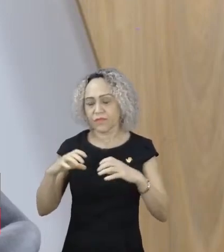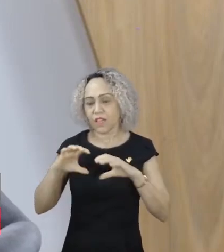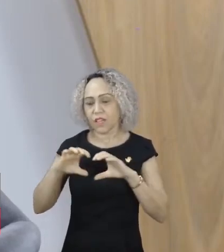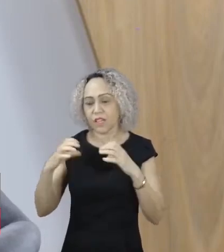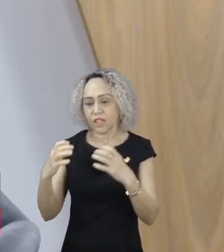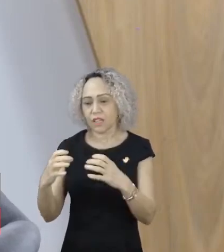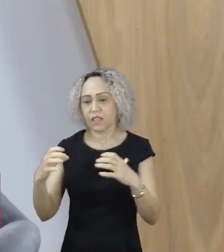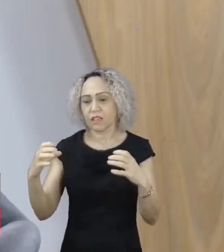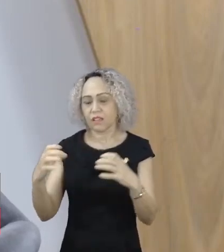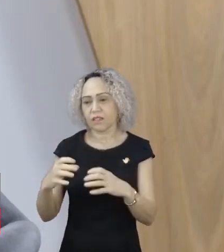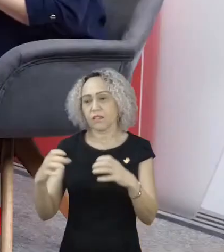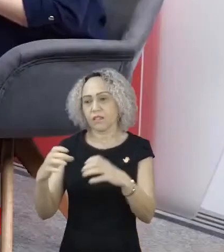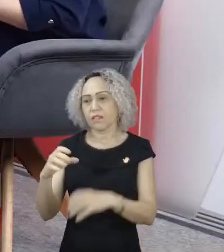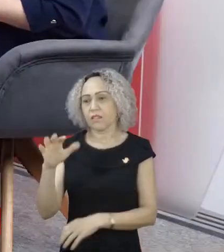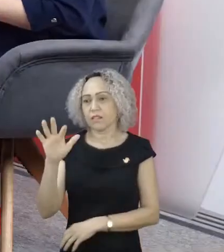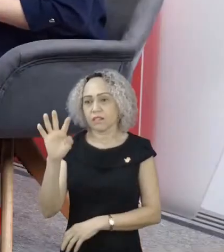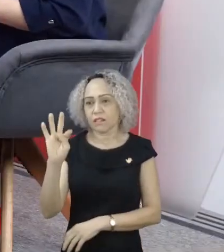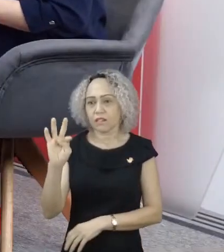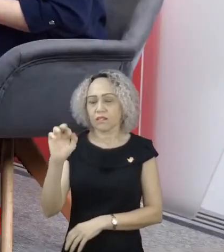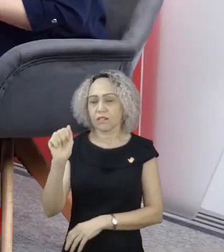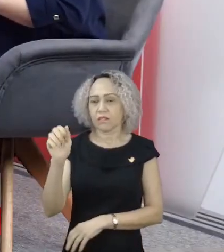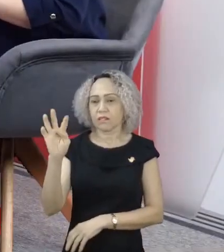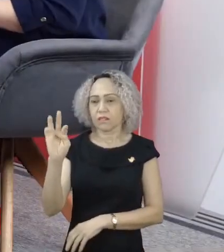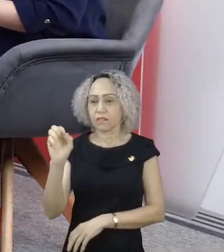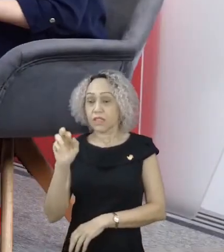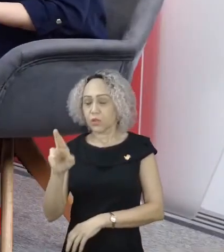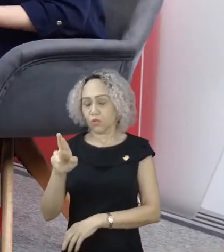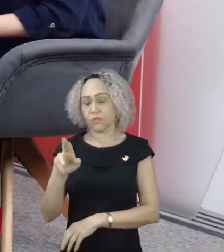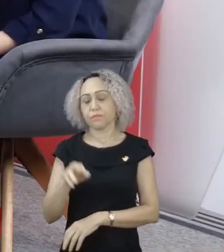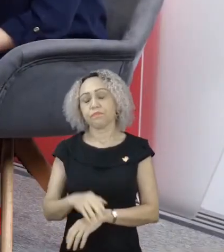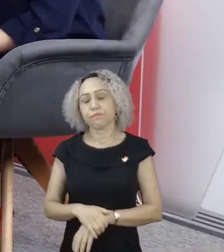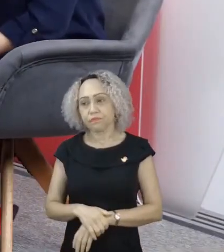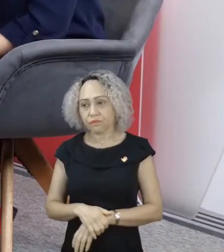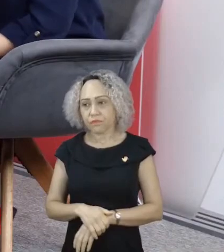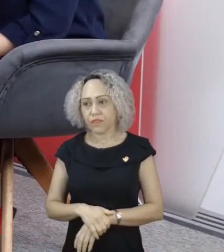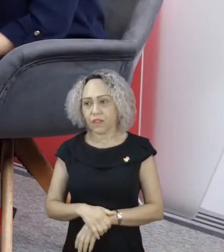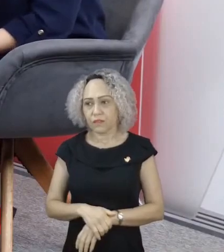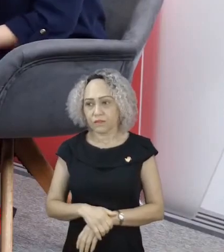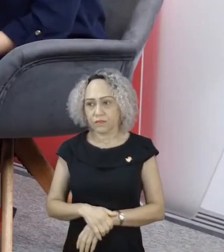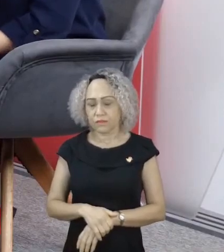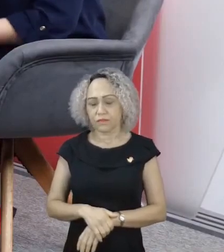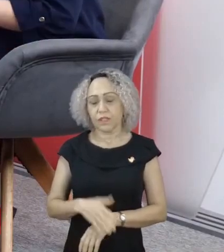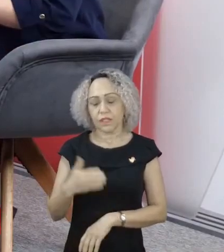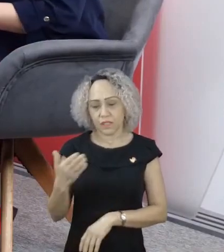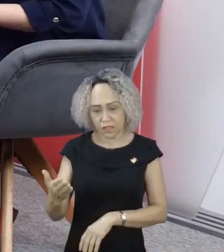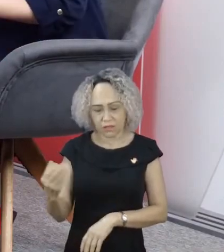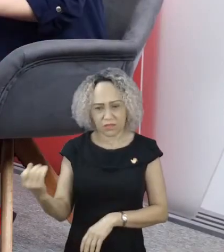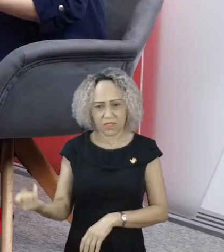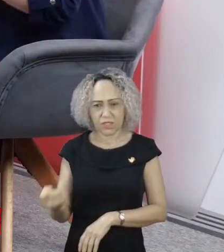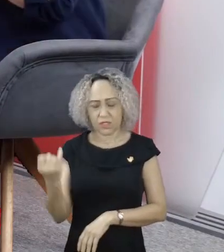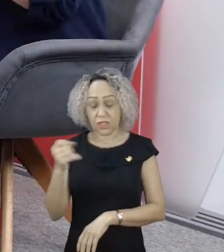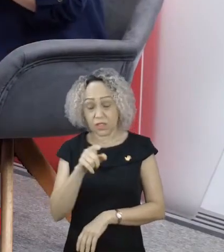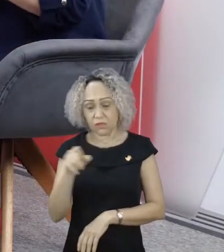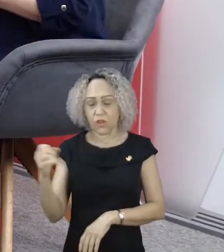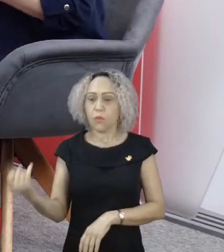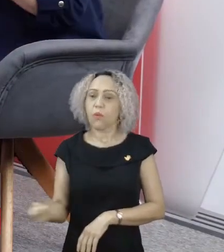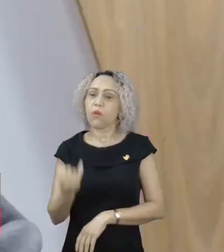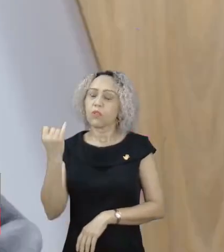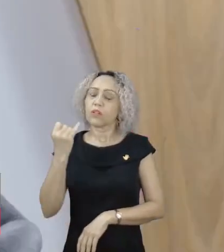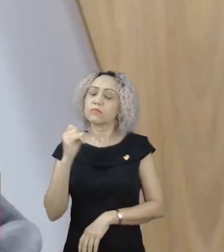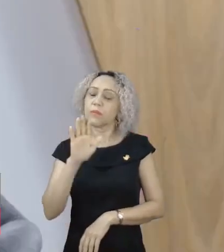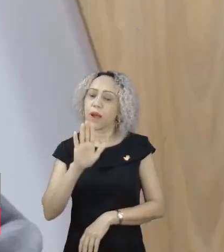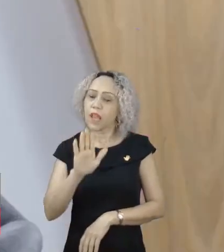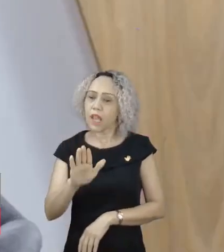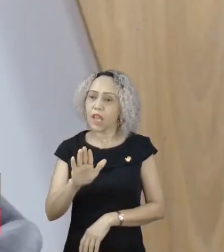as empresas que ele está financiando comprem de produtos brasileiros. Então, é essencial para manter o setor produtivo brasileiro pujante. Assim, a gente sabe que a gente